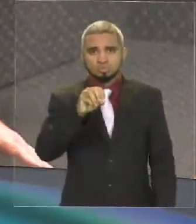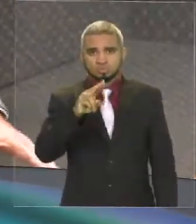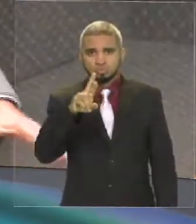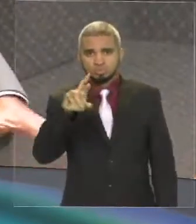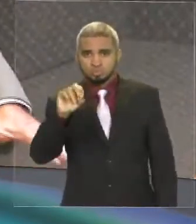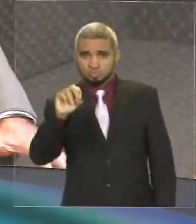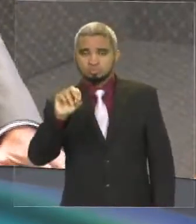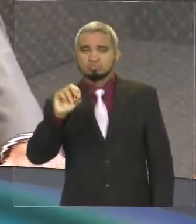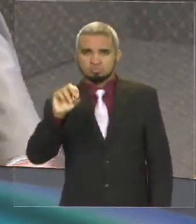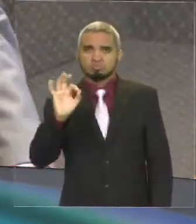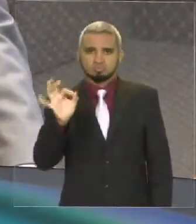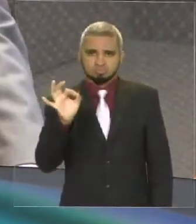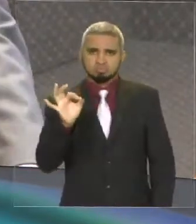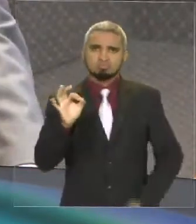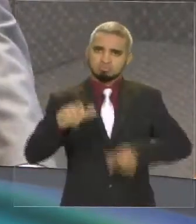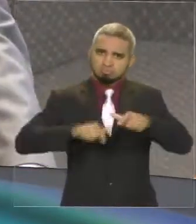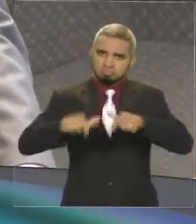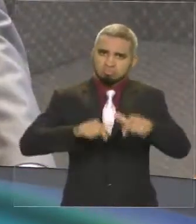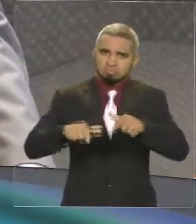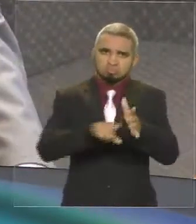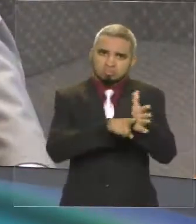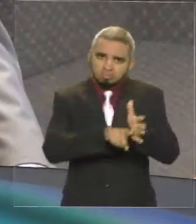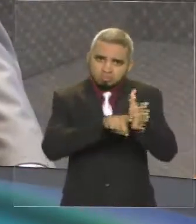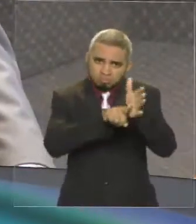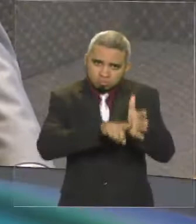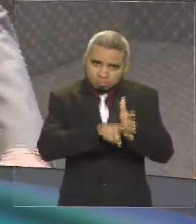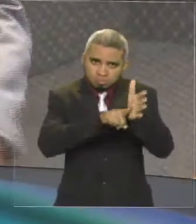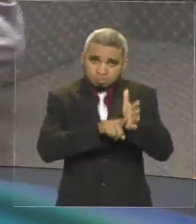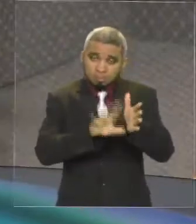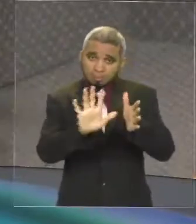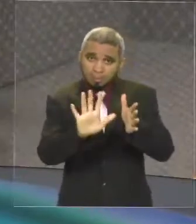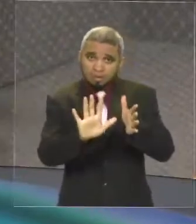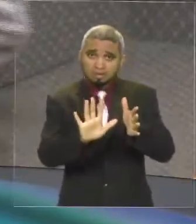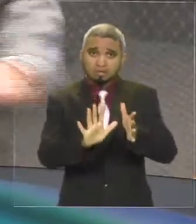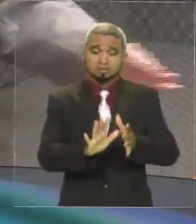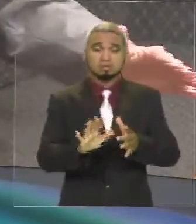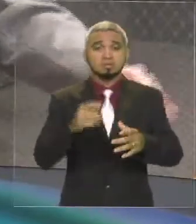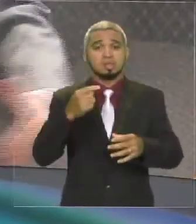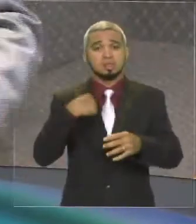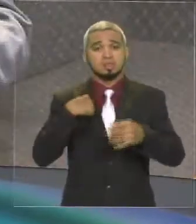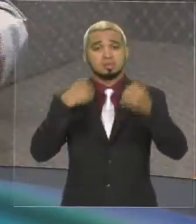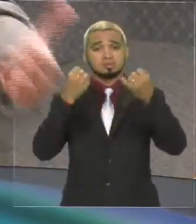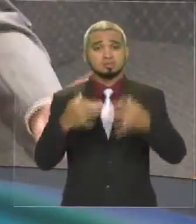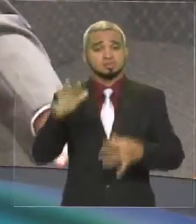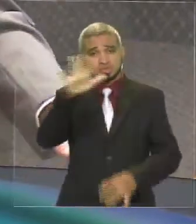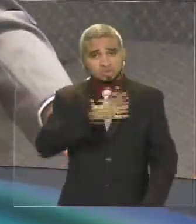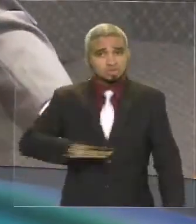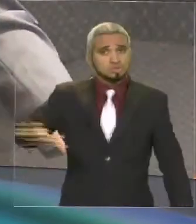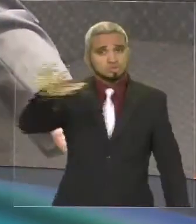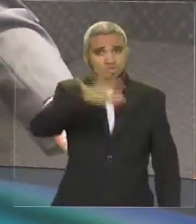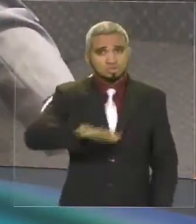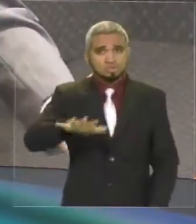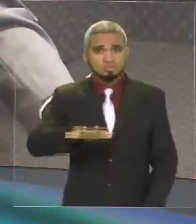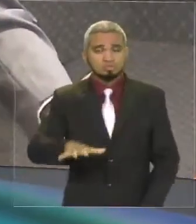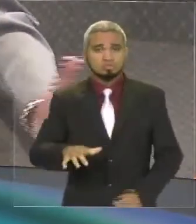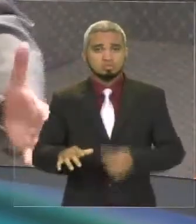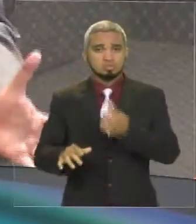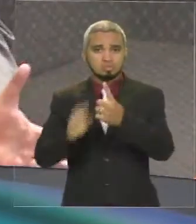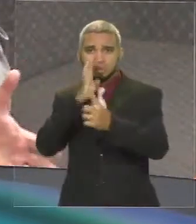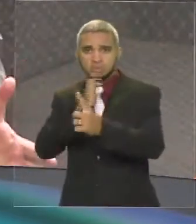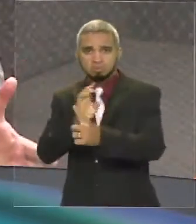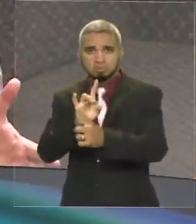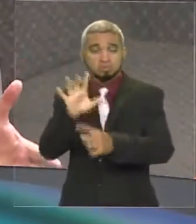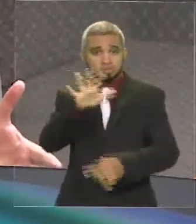da verdade é que, havendo denúncias, isso eu estou falando de maneira geral, havendo denúncias, não